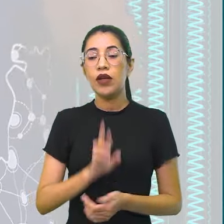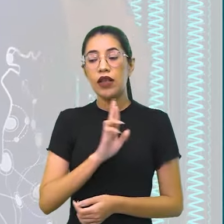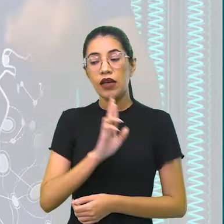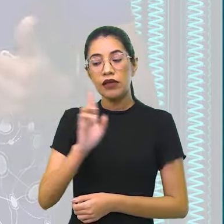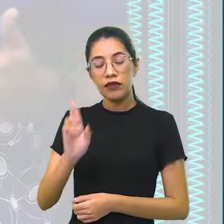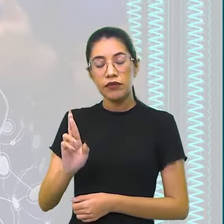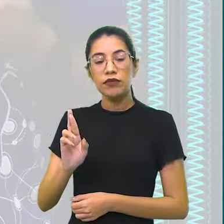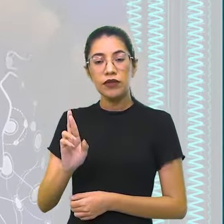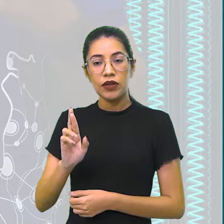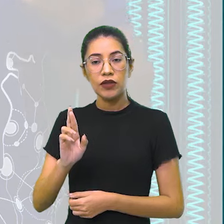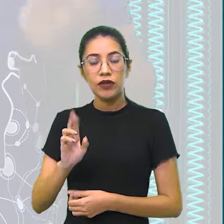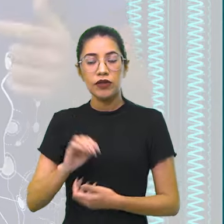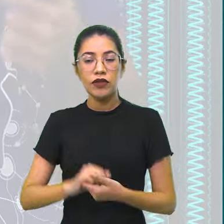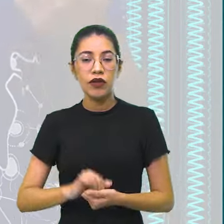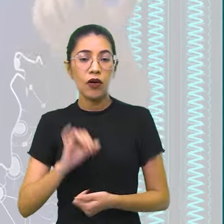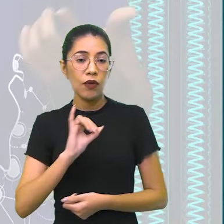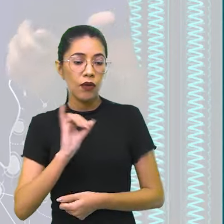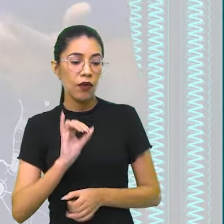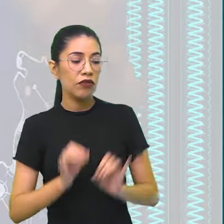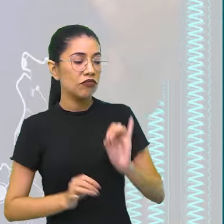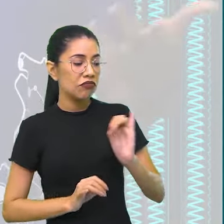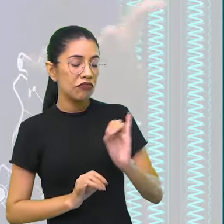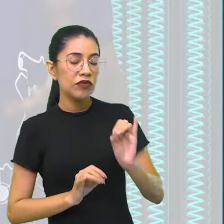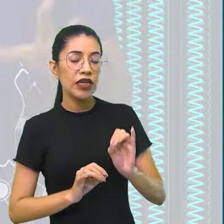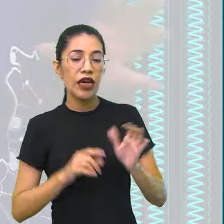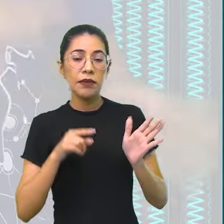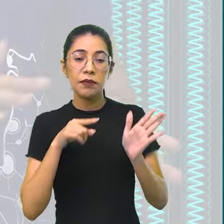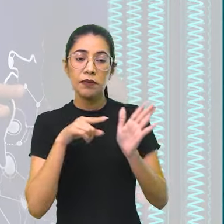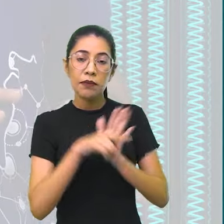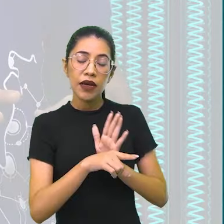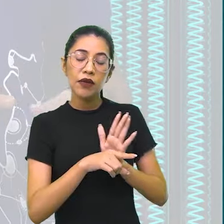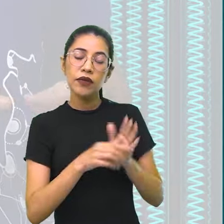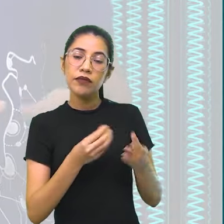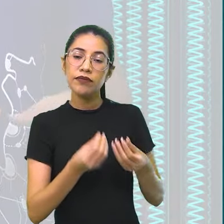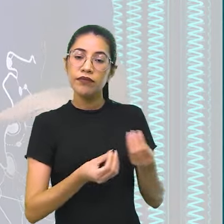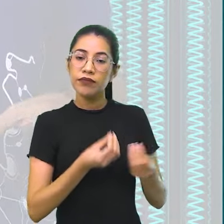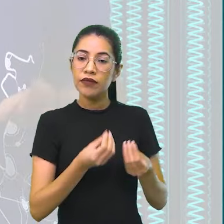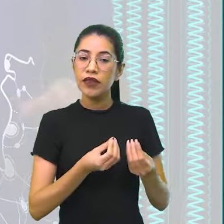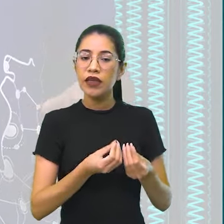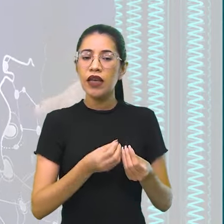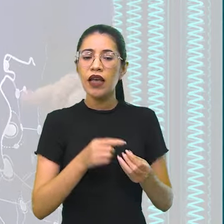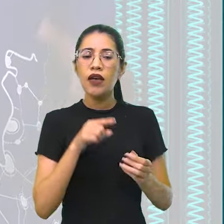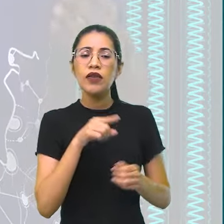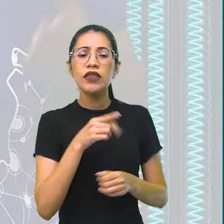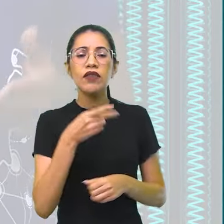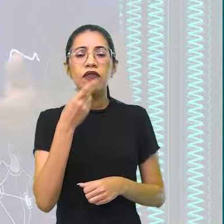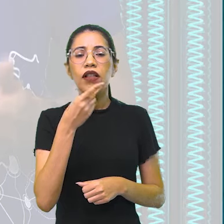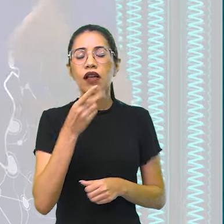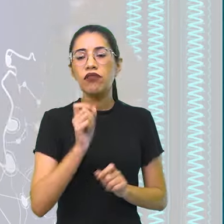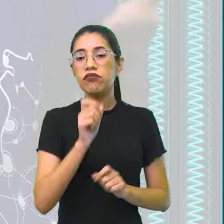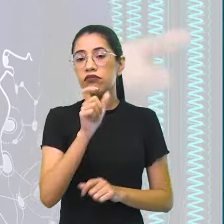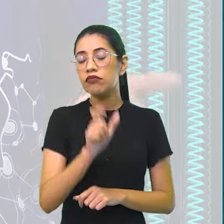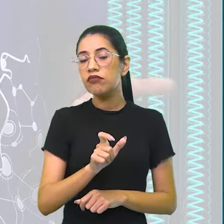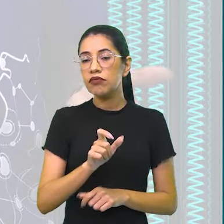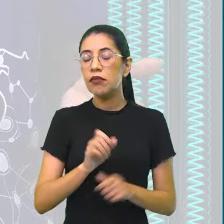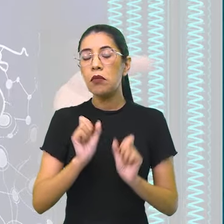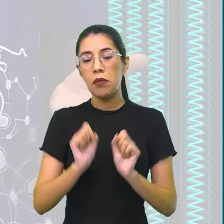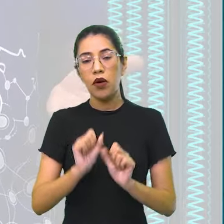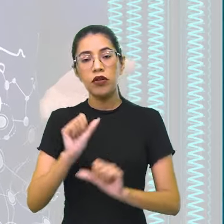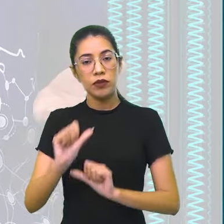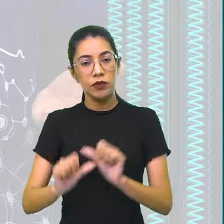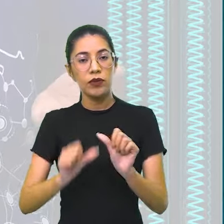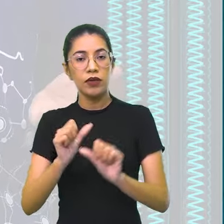cumprimento e pergunta ali com um tom de simpatia com quem a pessoa queria falar. Nós podemos